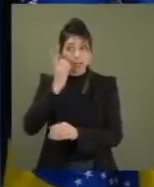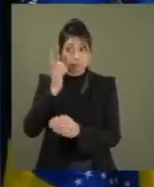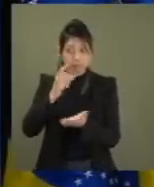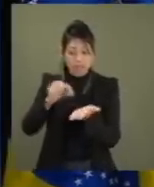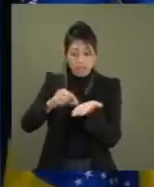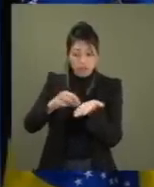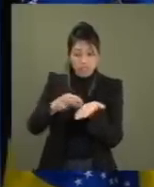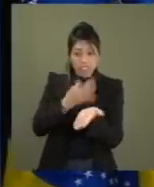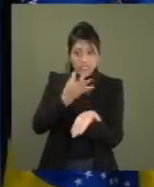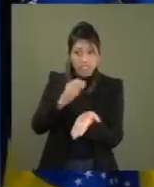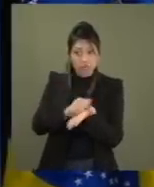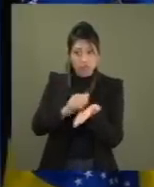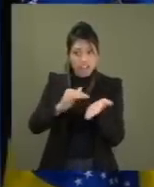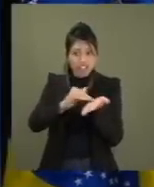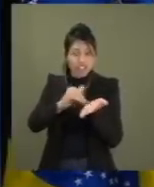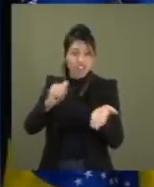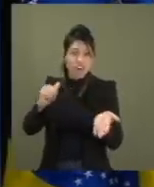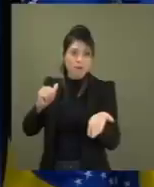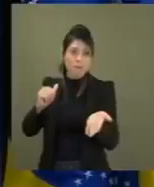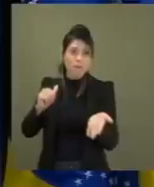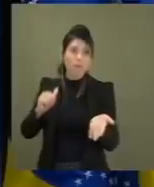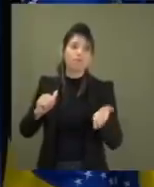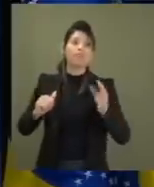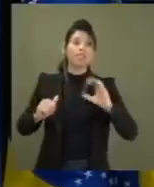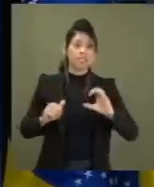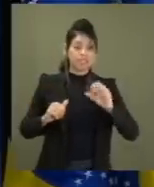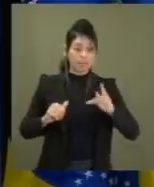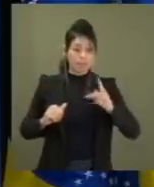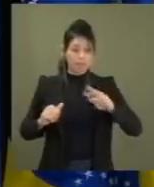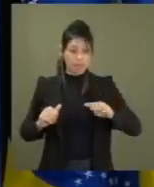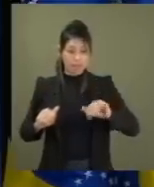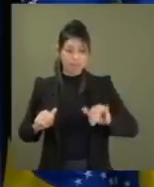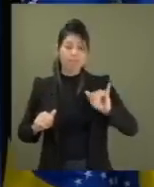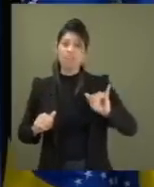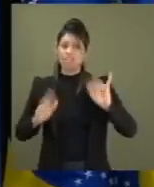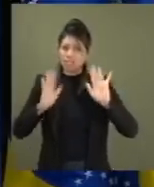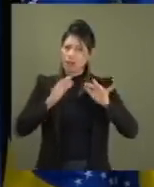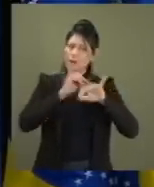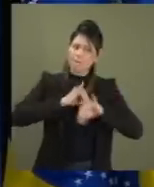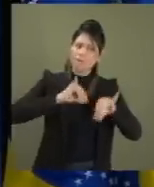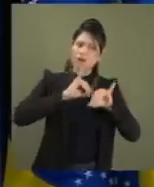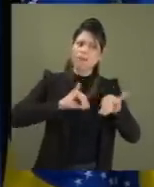cpmi isso foi amplamente noticiado